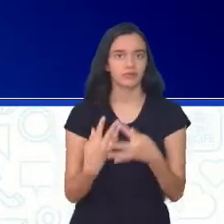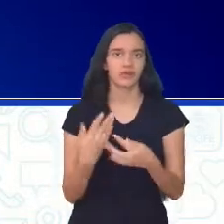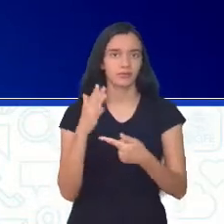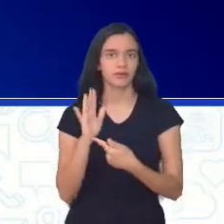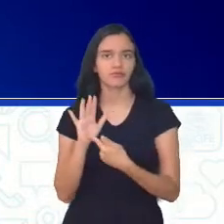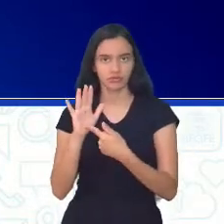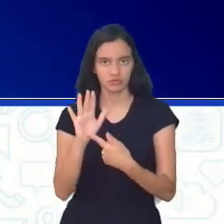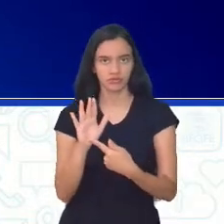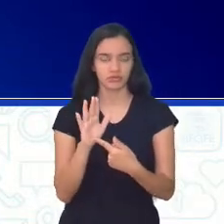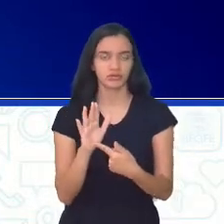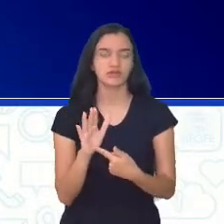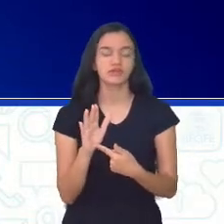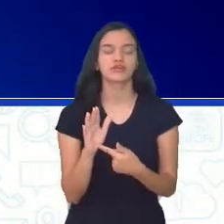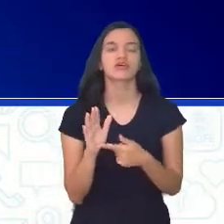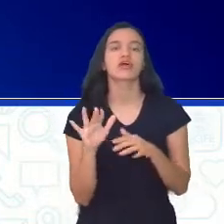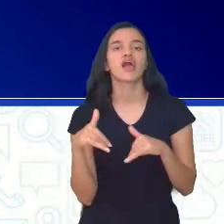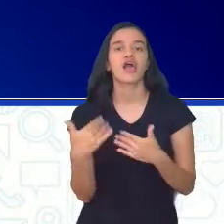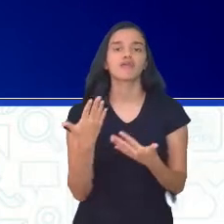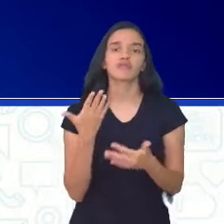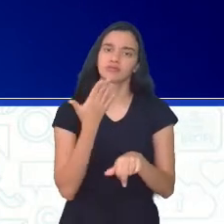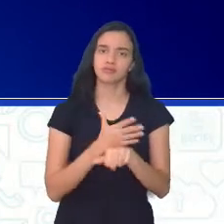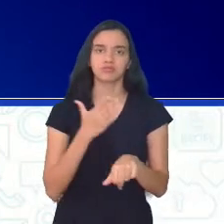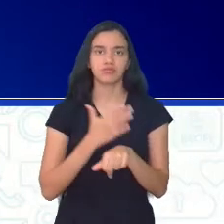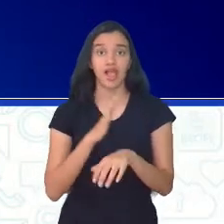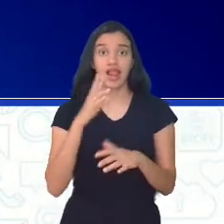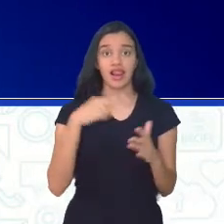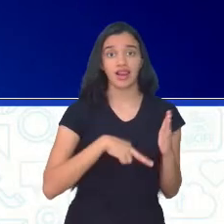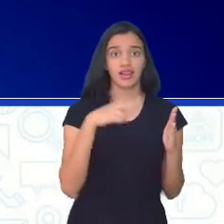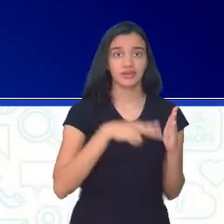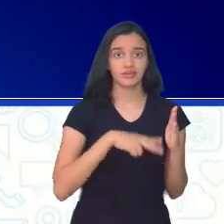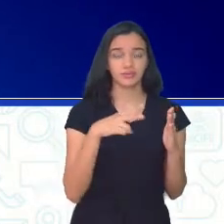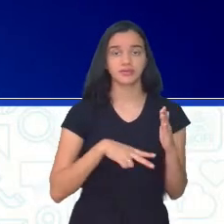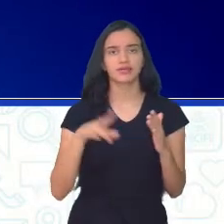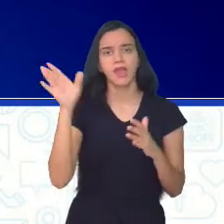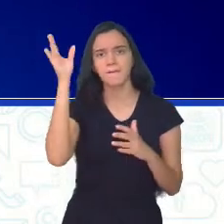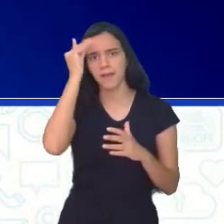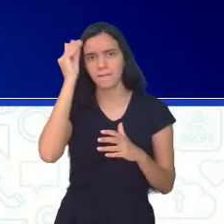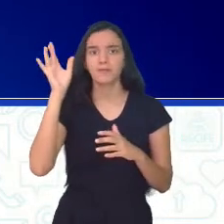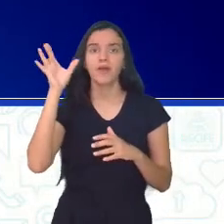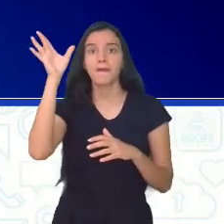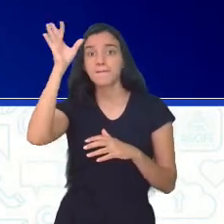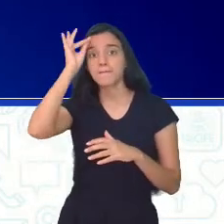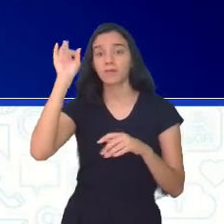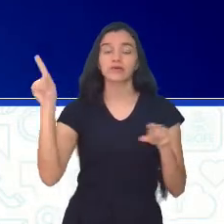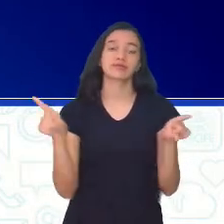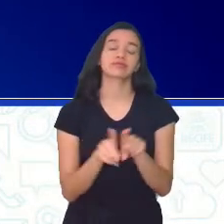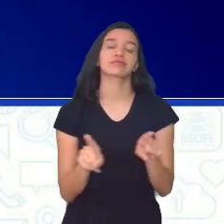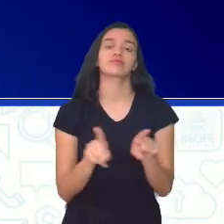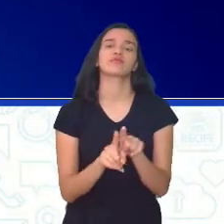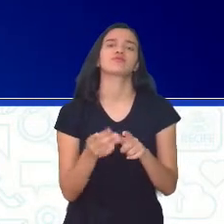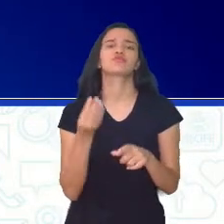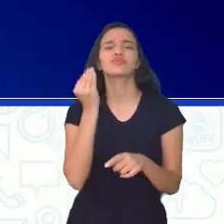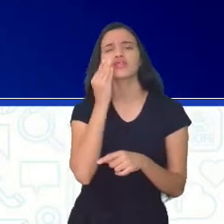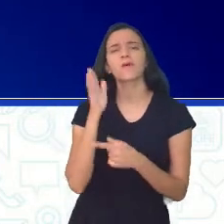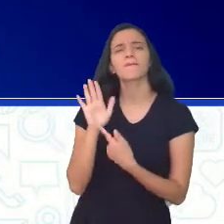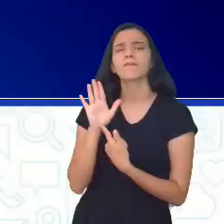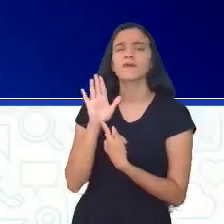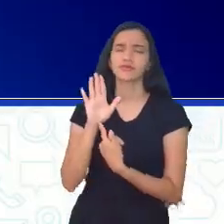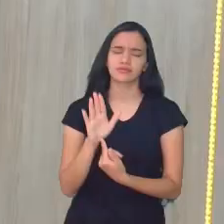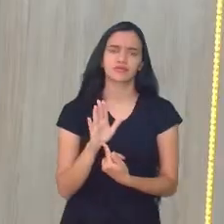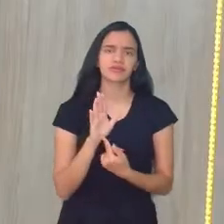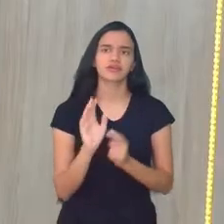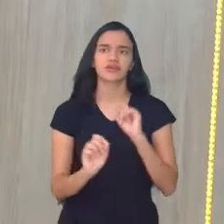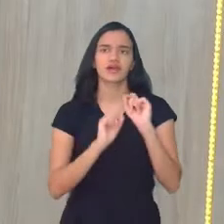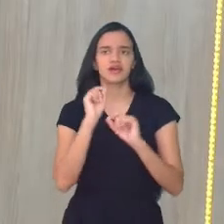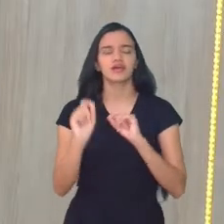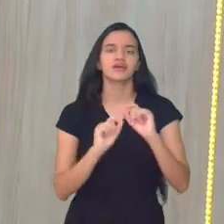vamos agora exercitar leitura e memória. A memória que eu estou tentando mostrar aqui a vocês é aí,